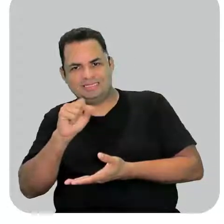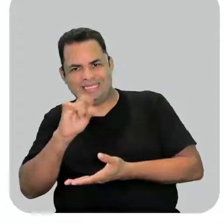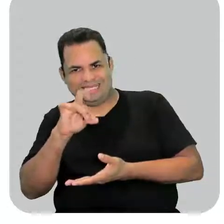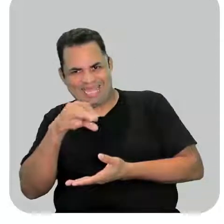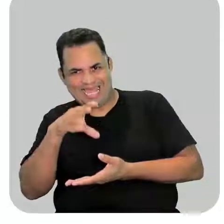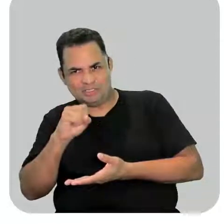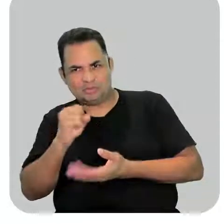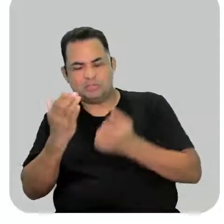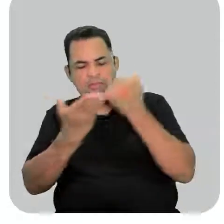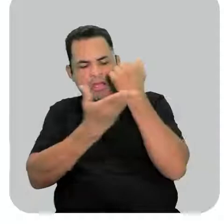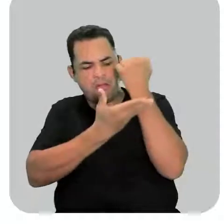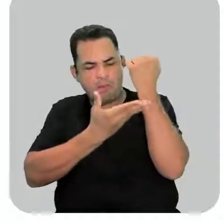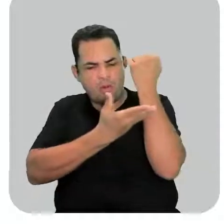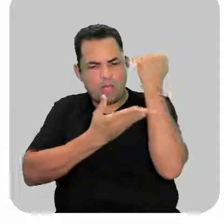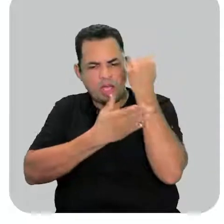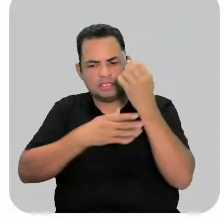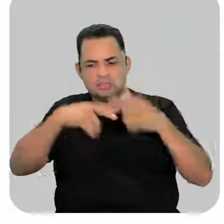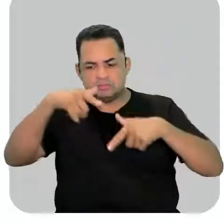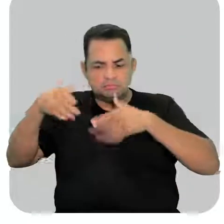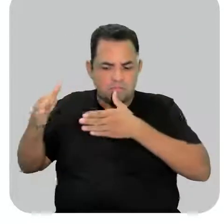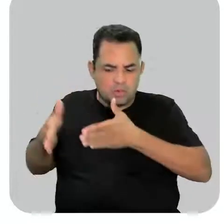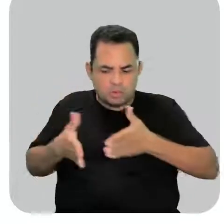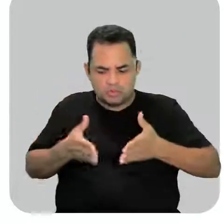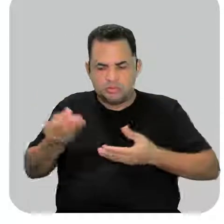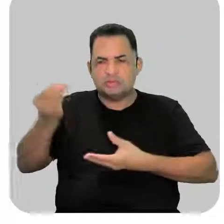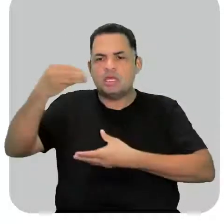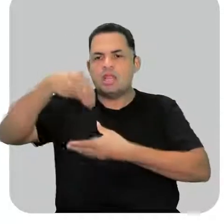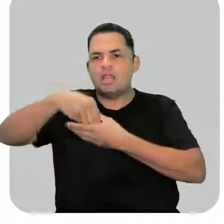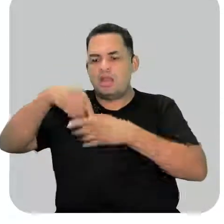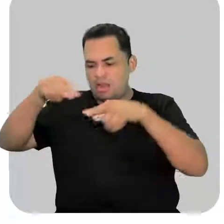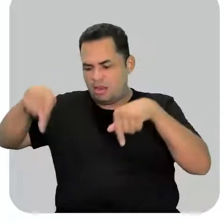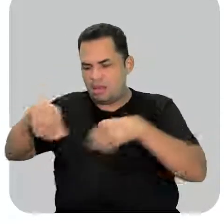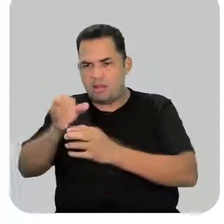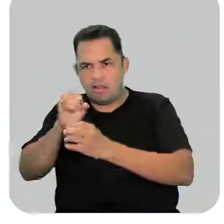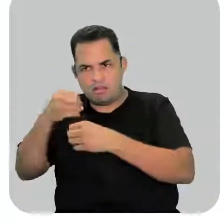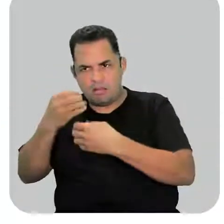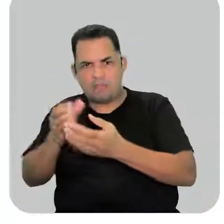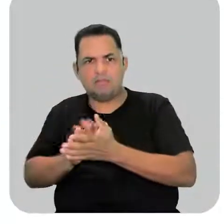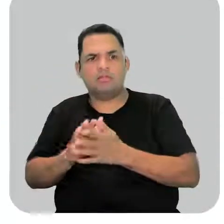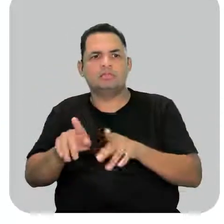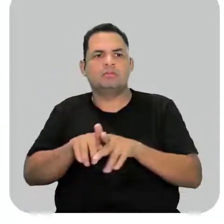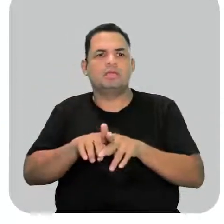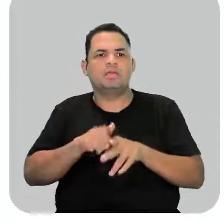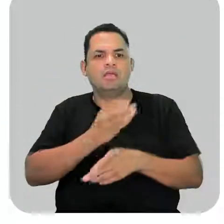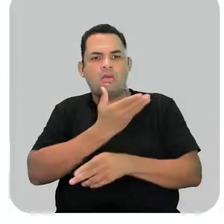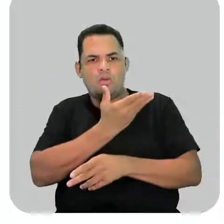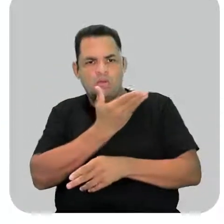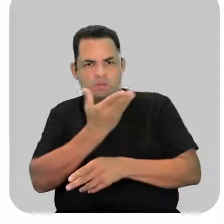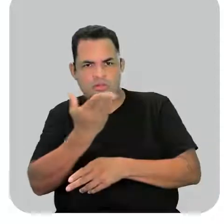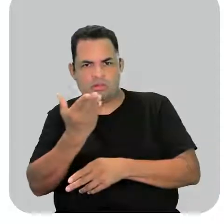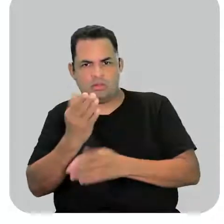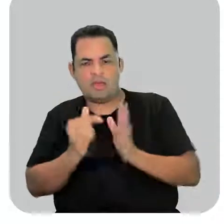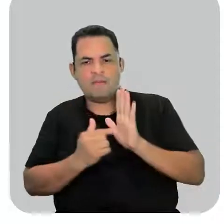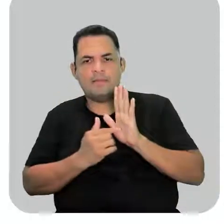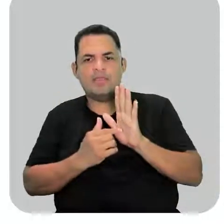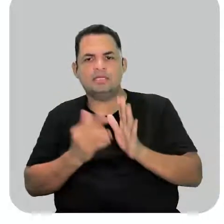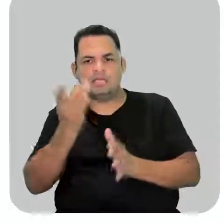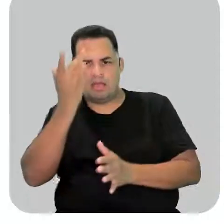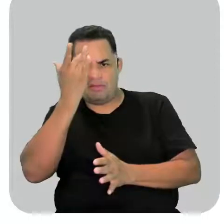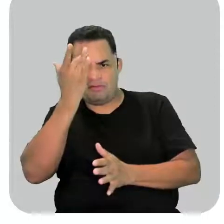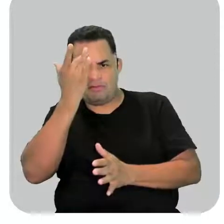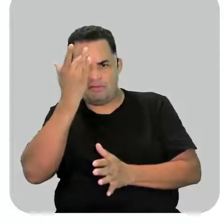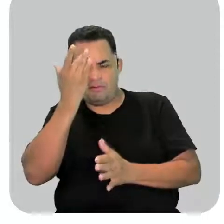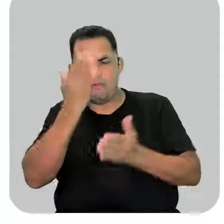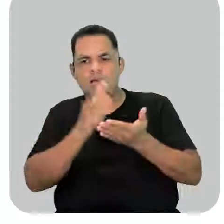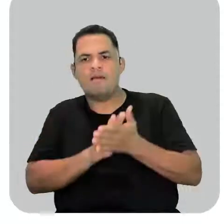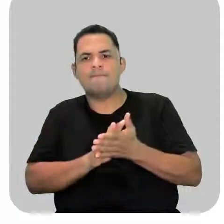borracha sintética. O isocianeto de butila apresenta a fórmula